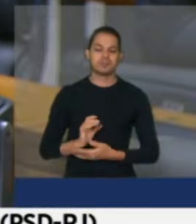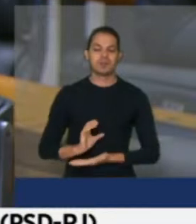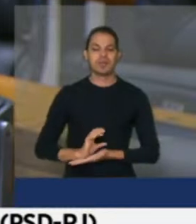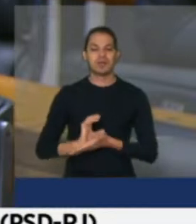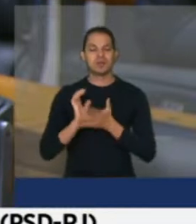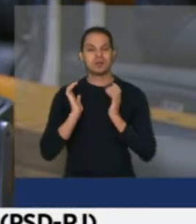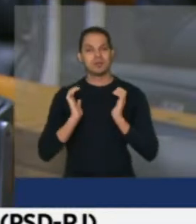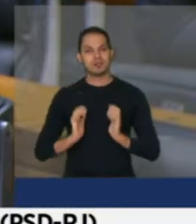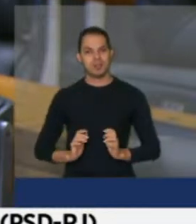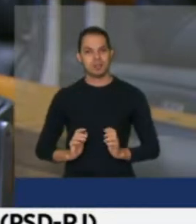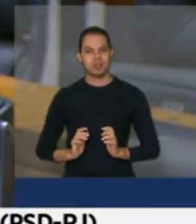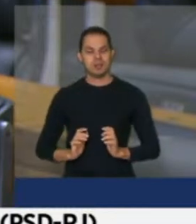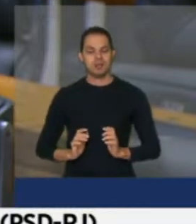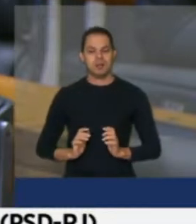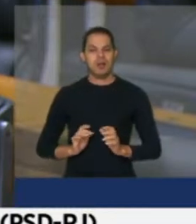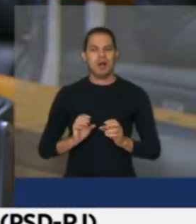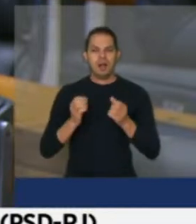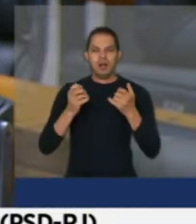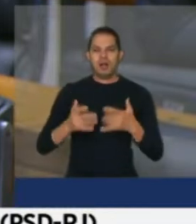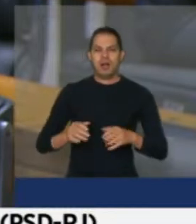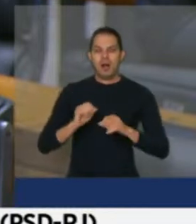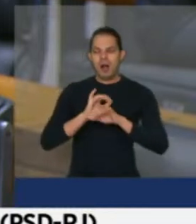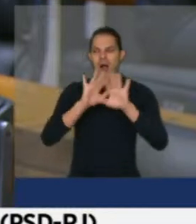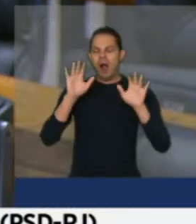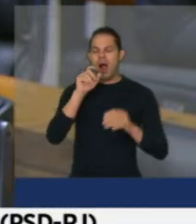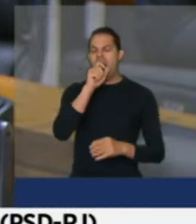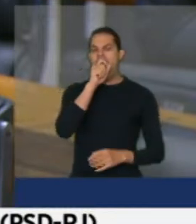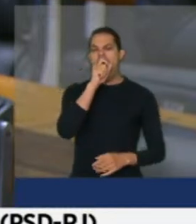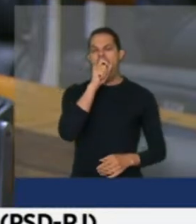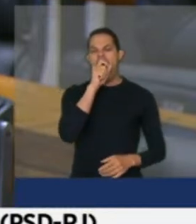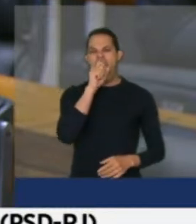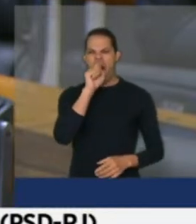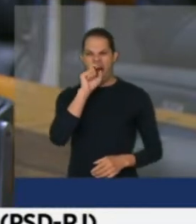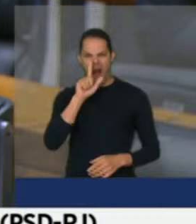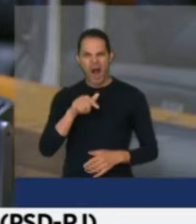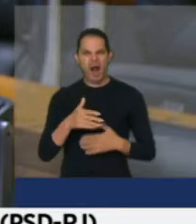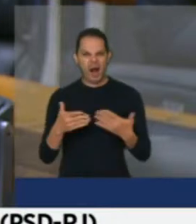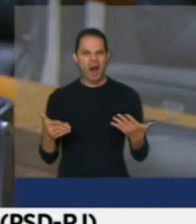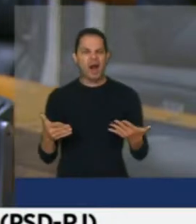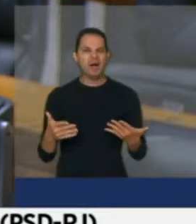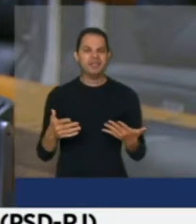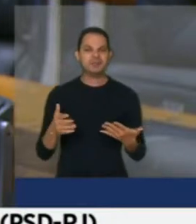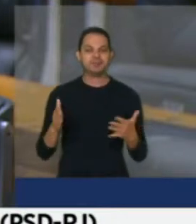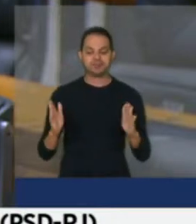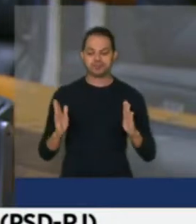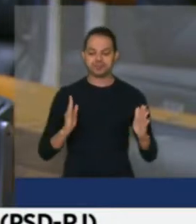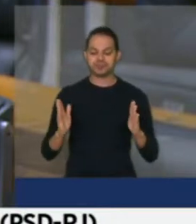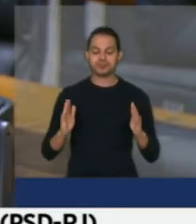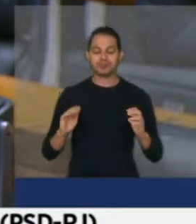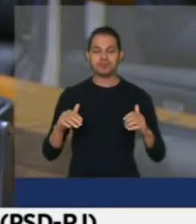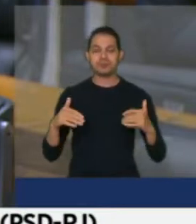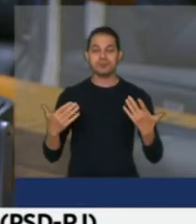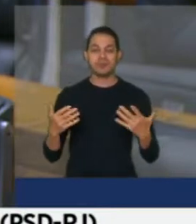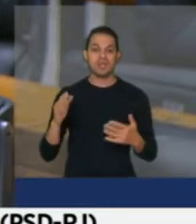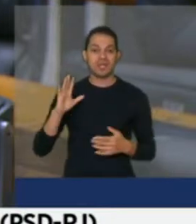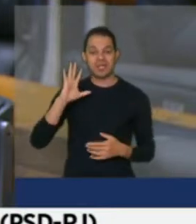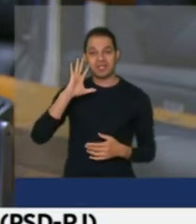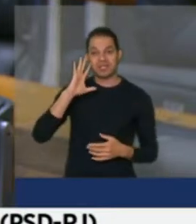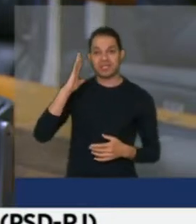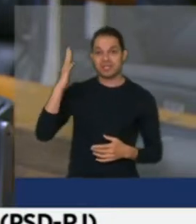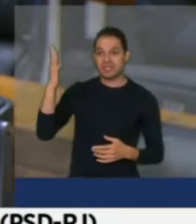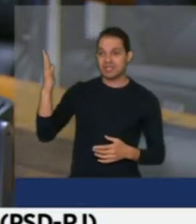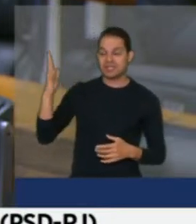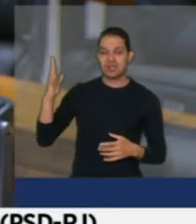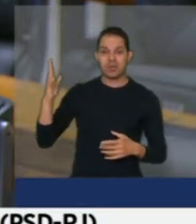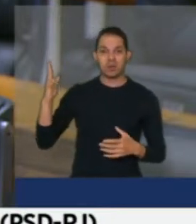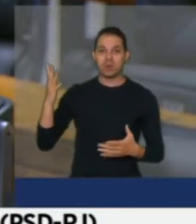Ética. Apenas para ficar claro se é isso e quais são os prazos, já que a decisão foi exarada nesse